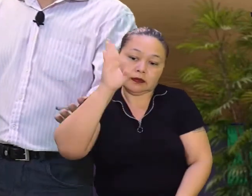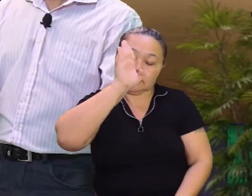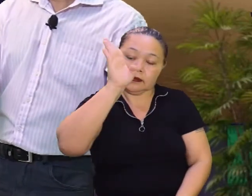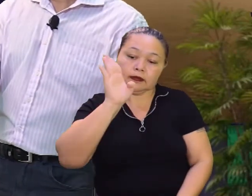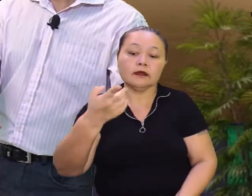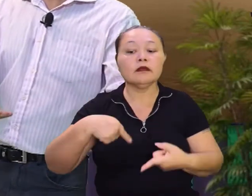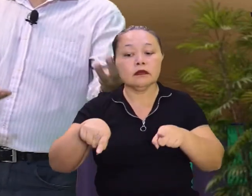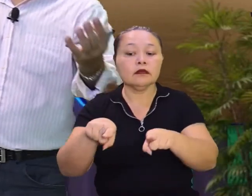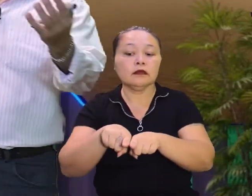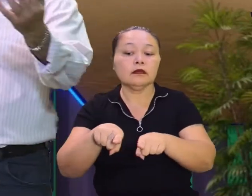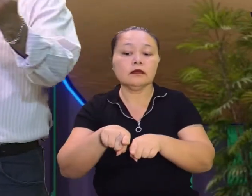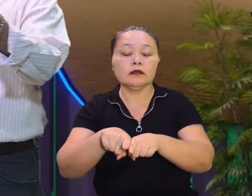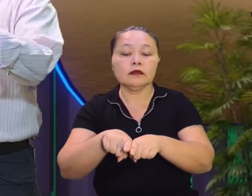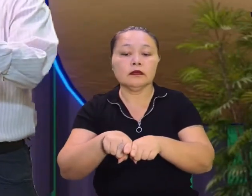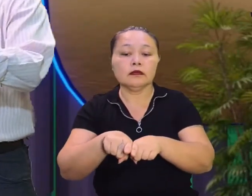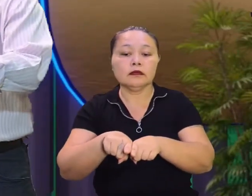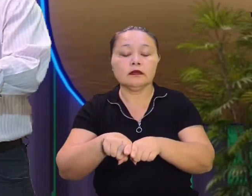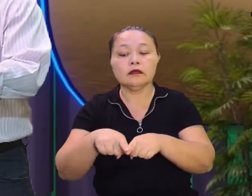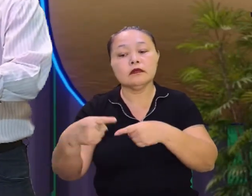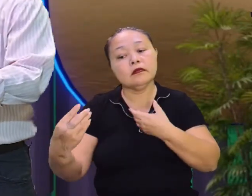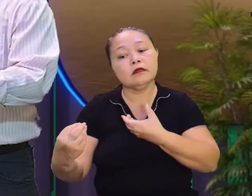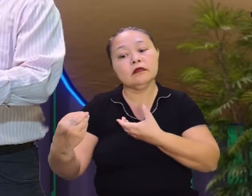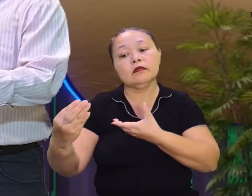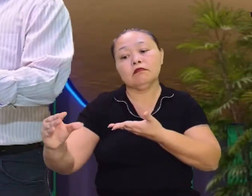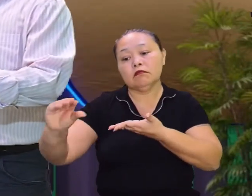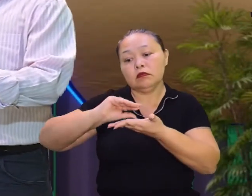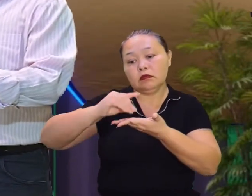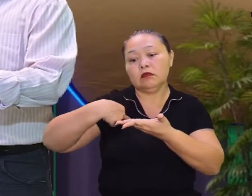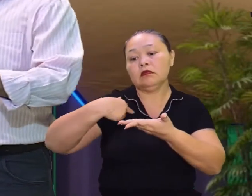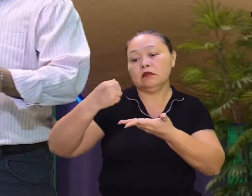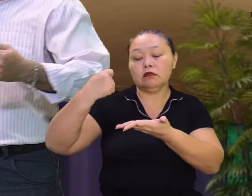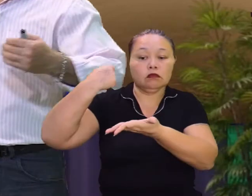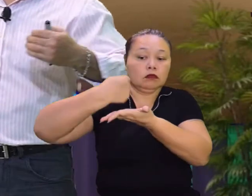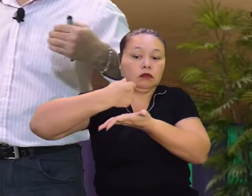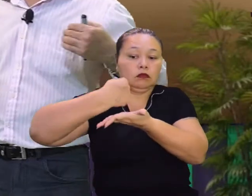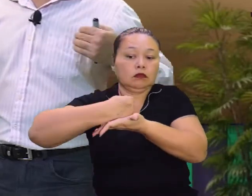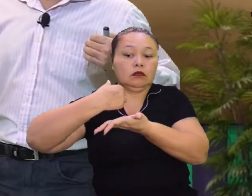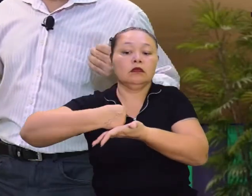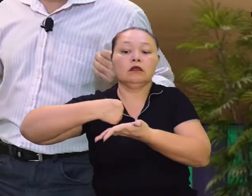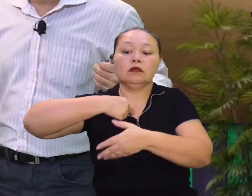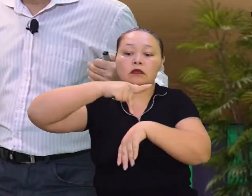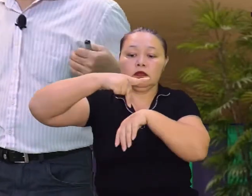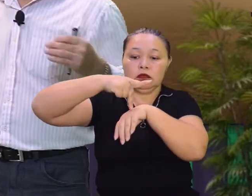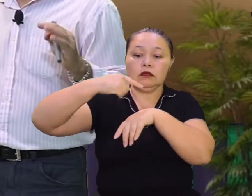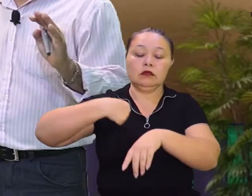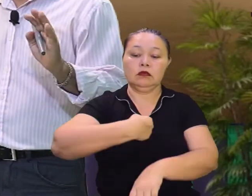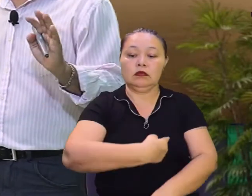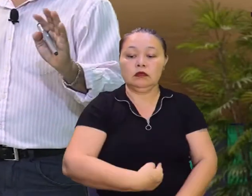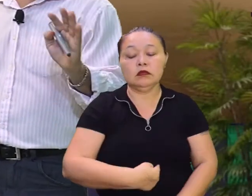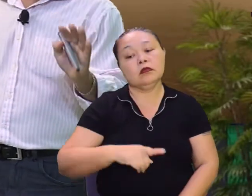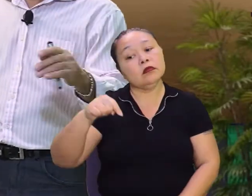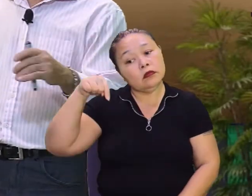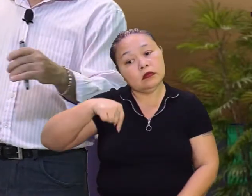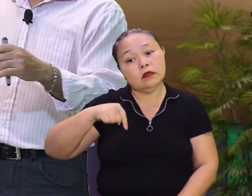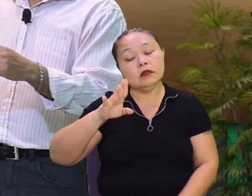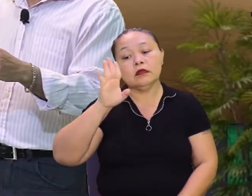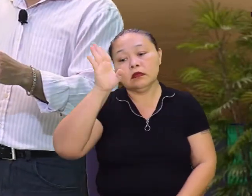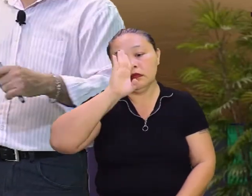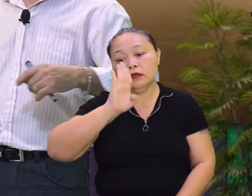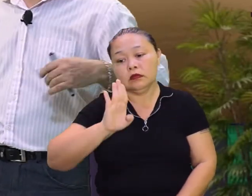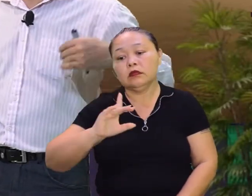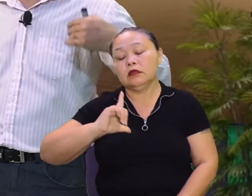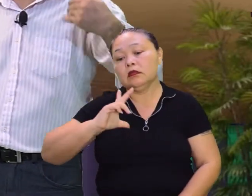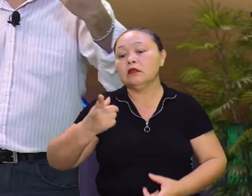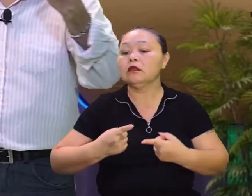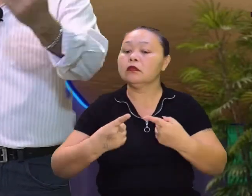obviamente também vai entrar muito mais dinheiro nesse país. Exato. Enquanto a gente exporta, obviamente é legal, é